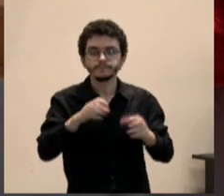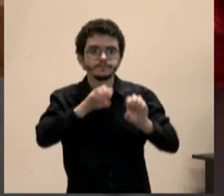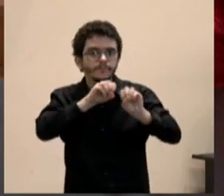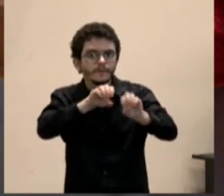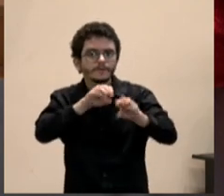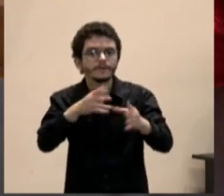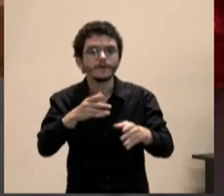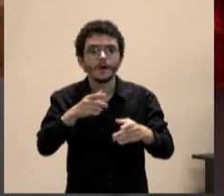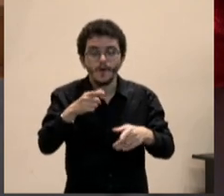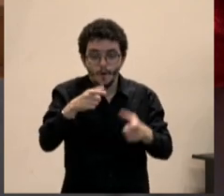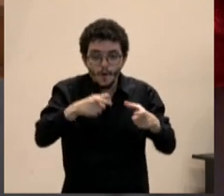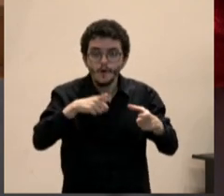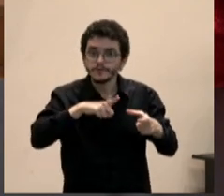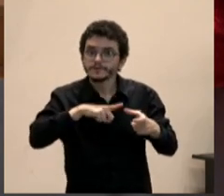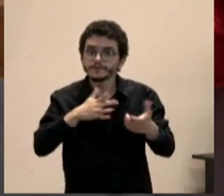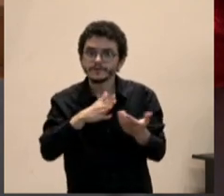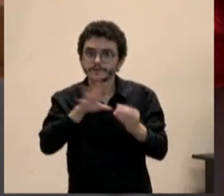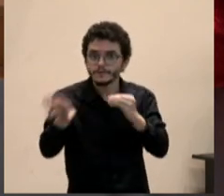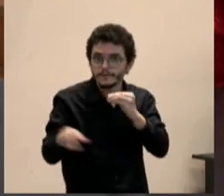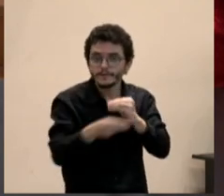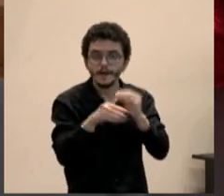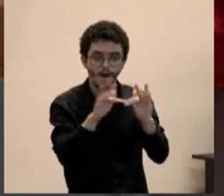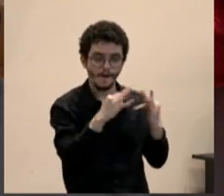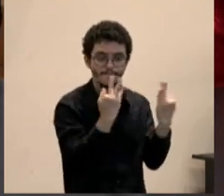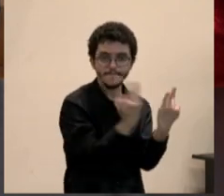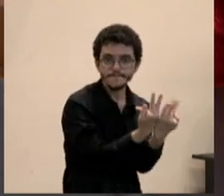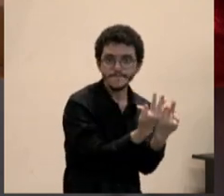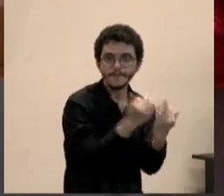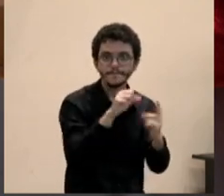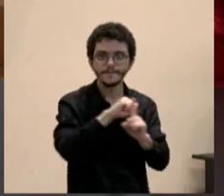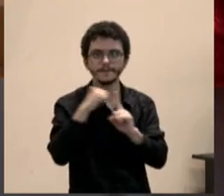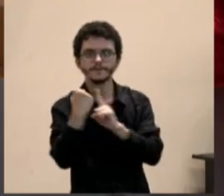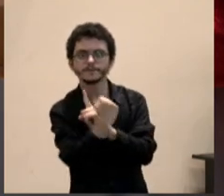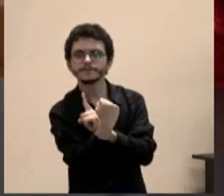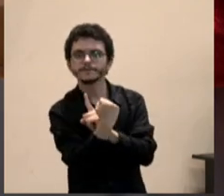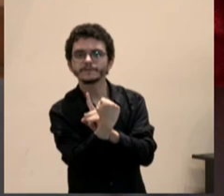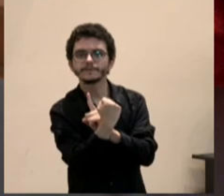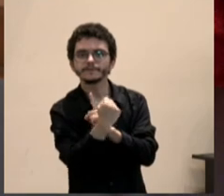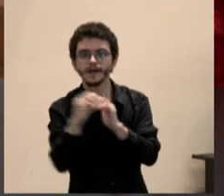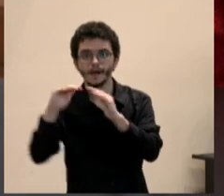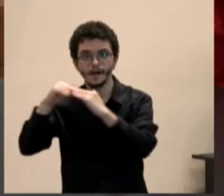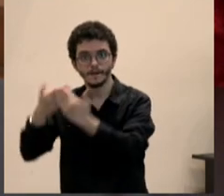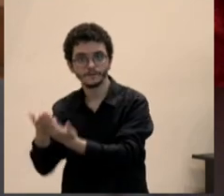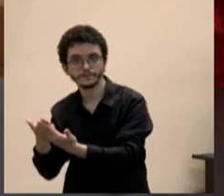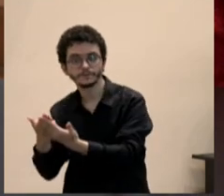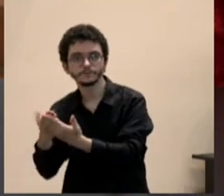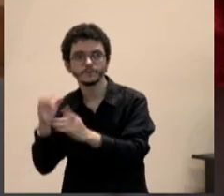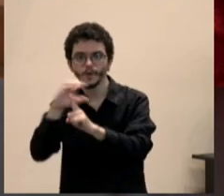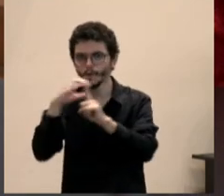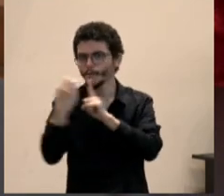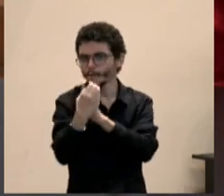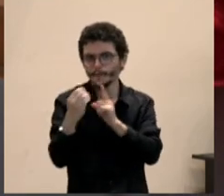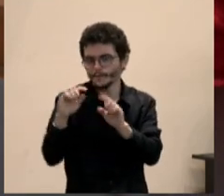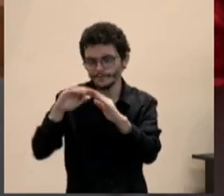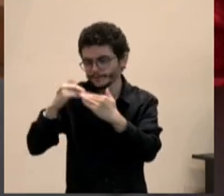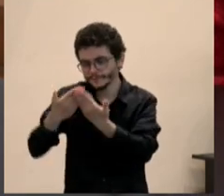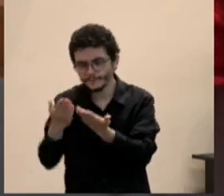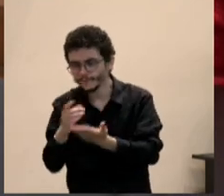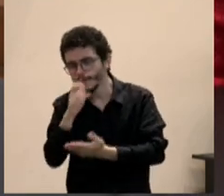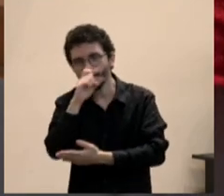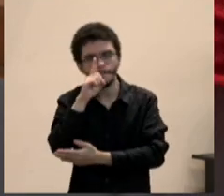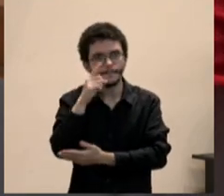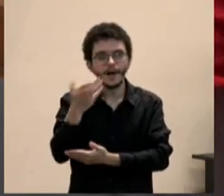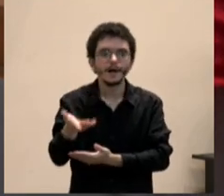onde que há uma colaboração entre família, sociedade, escola, comunidade escolar, pais,